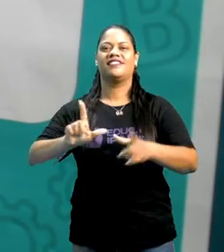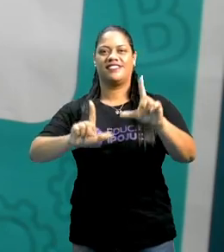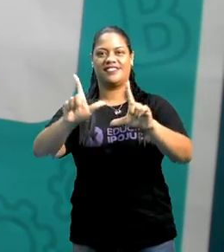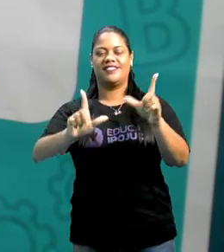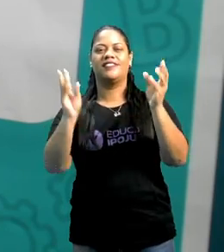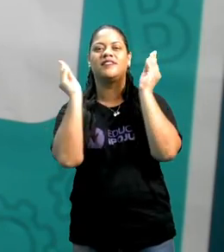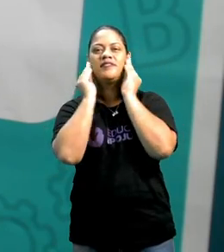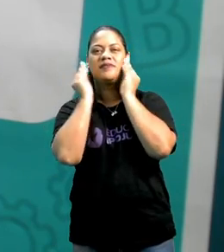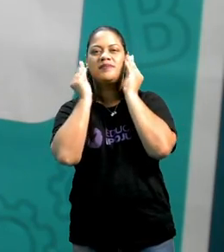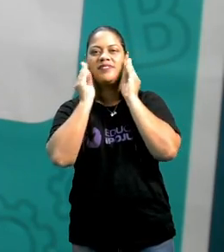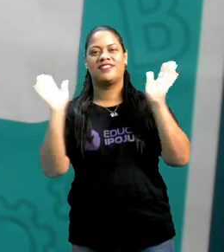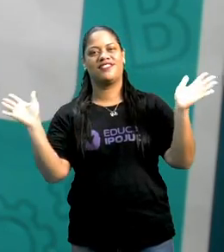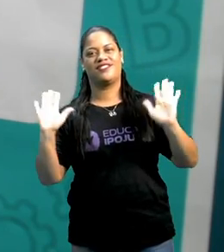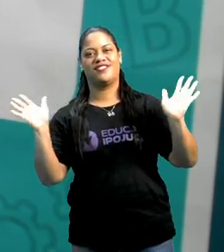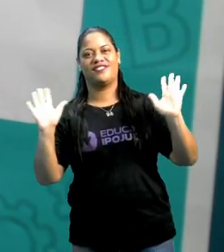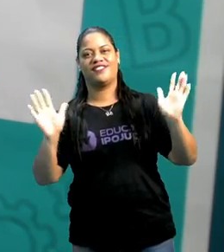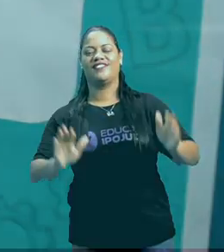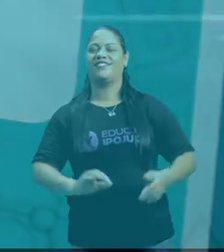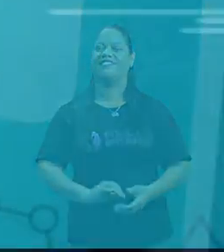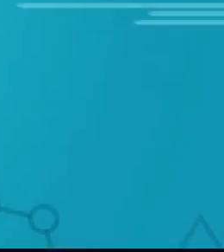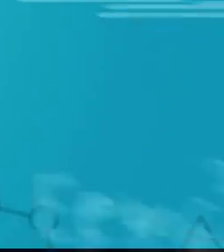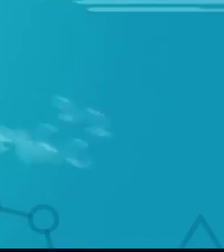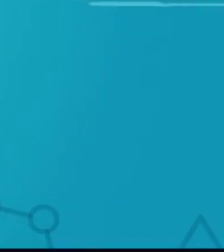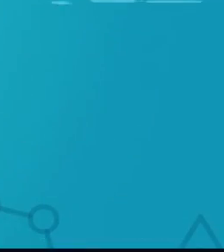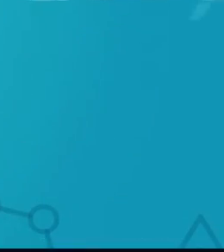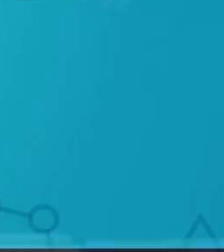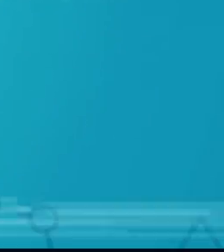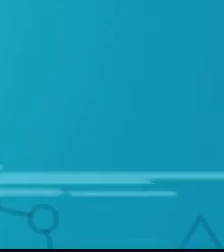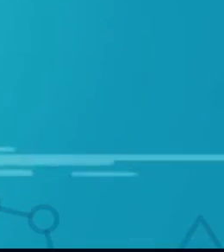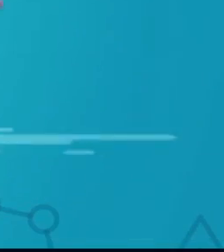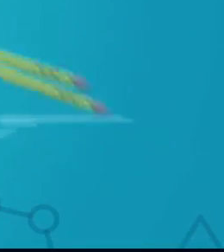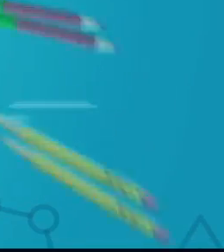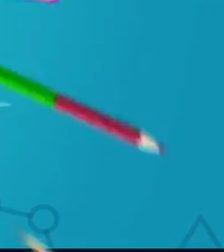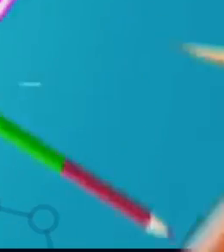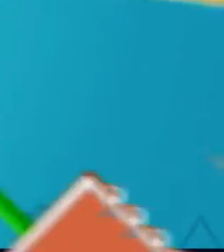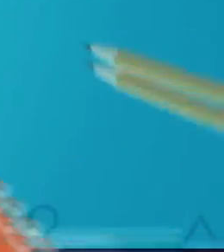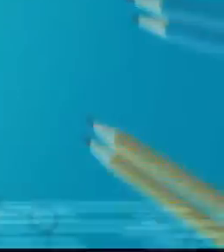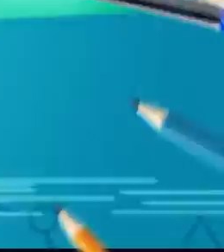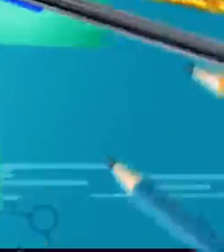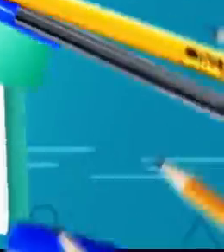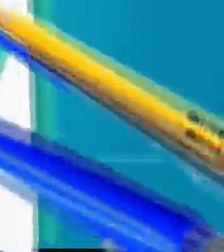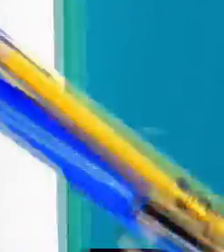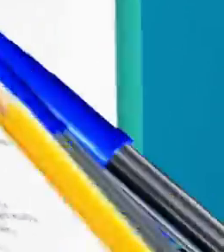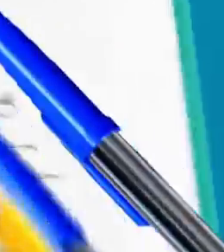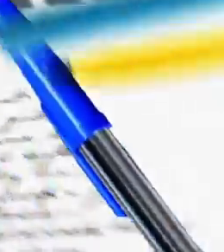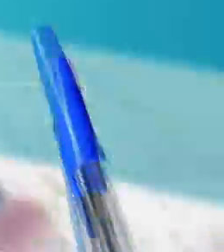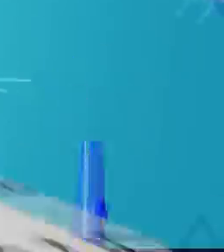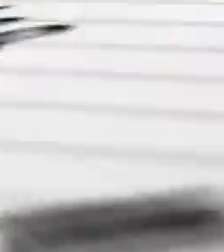Beijos, meus amores.